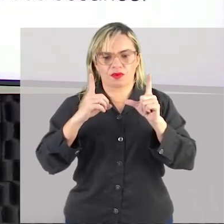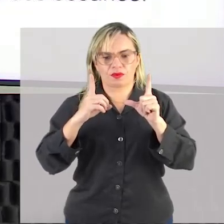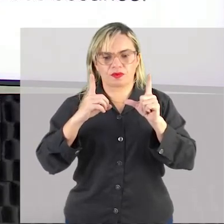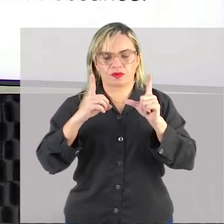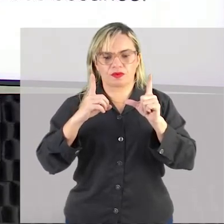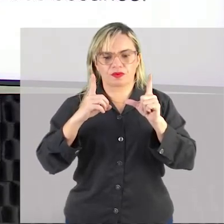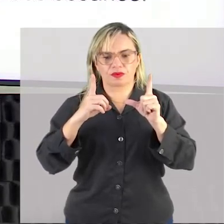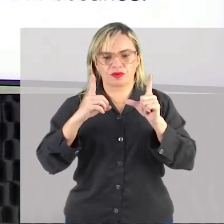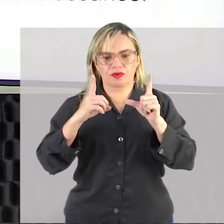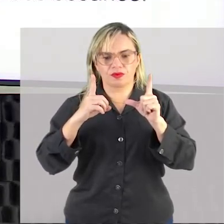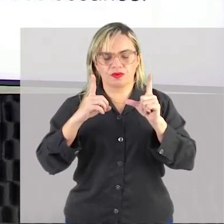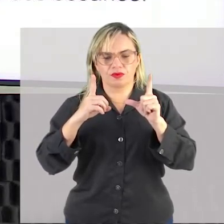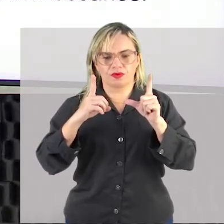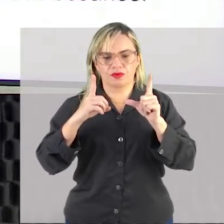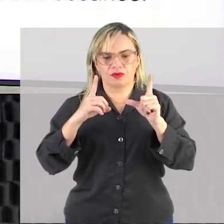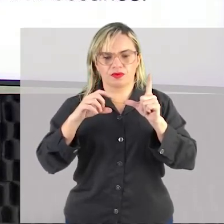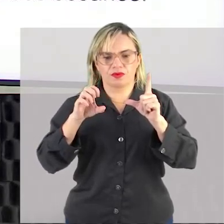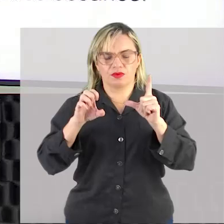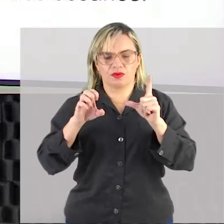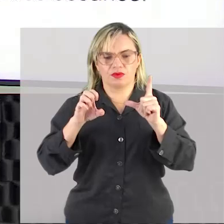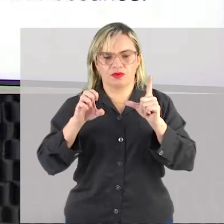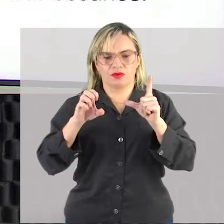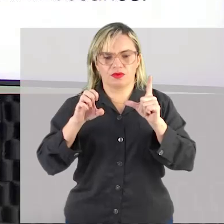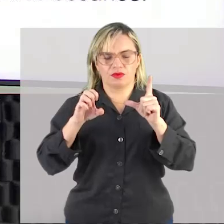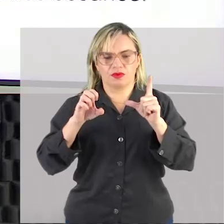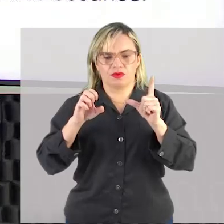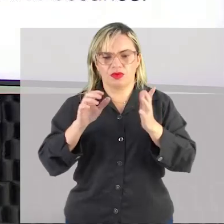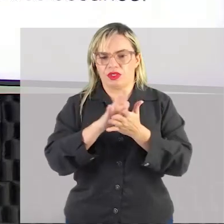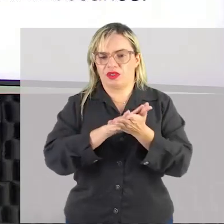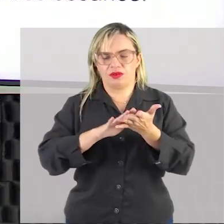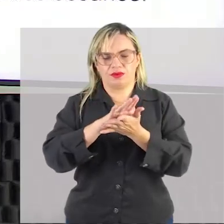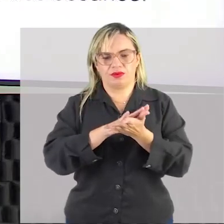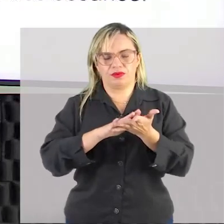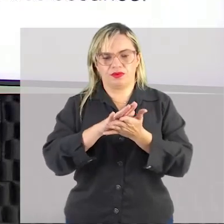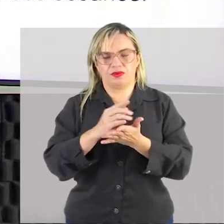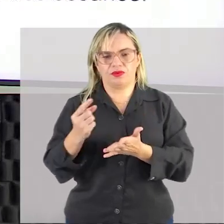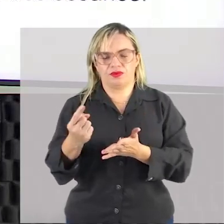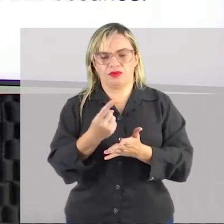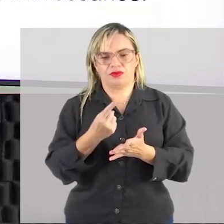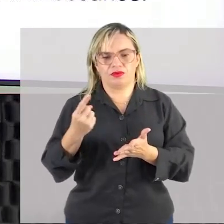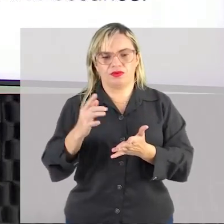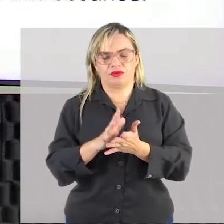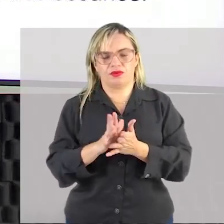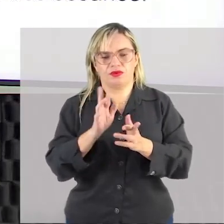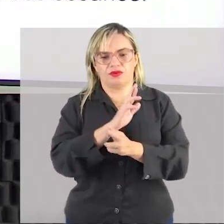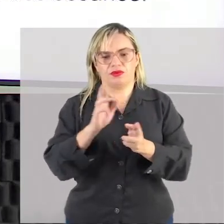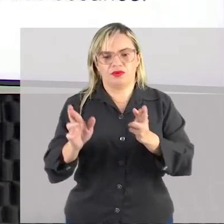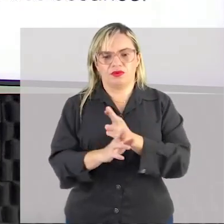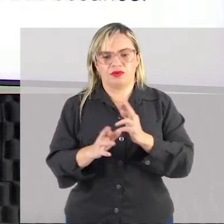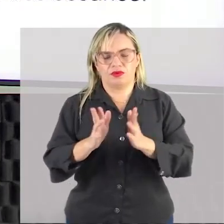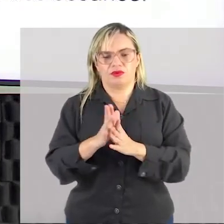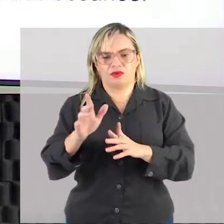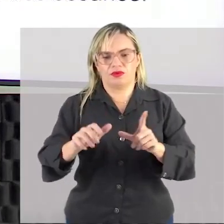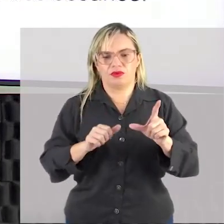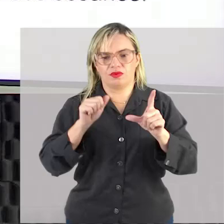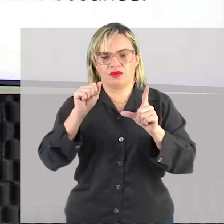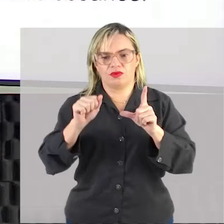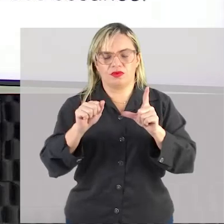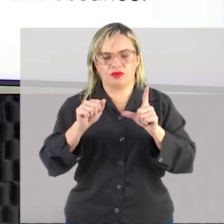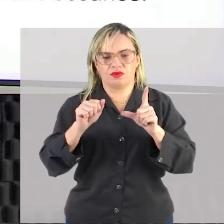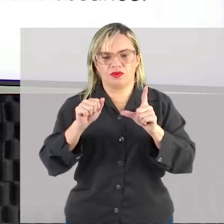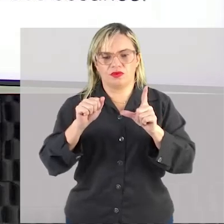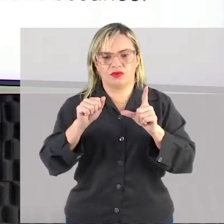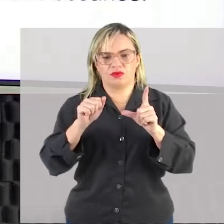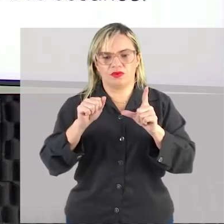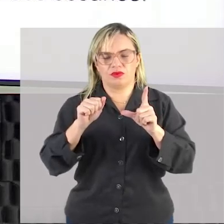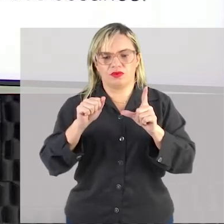o nível de água, salinização dos oceanos, nada. A única coisa que eu estou me referindo é justamente o aumento da